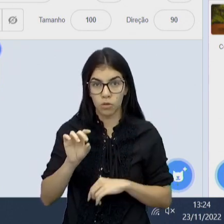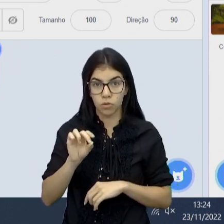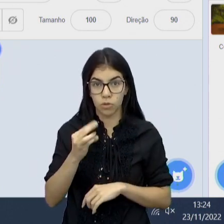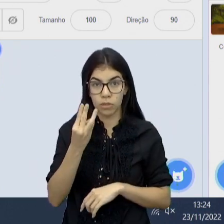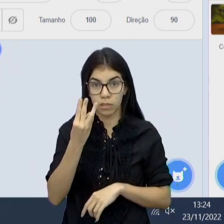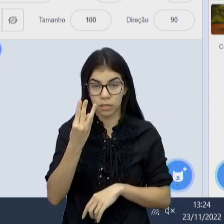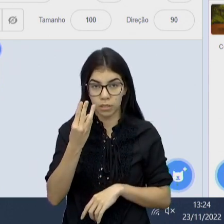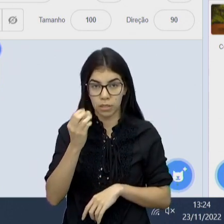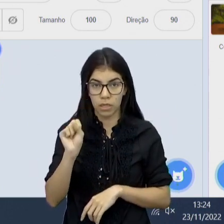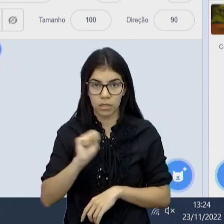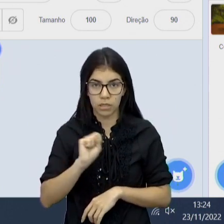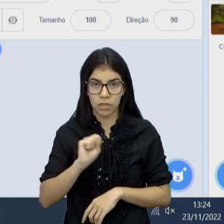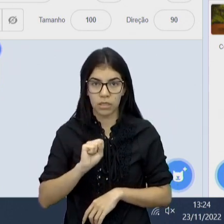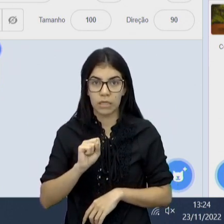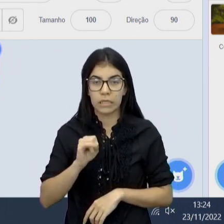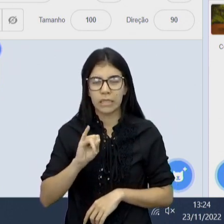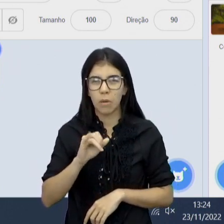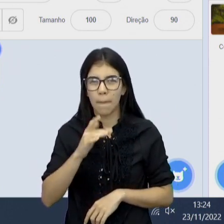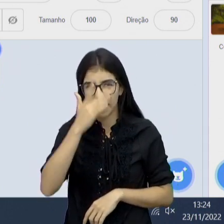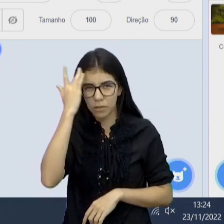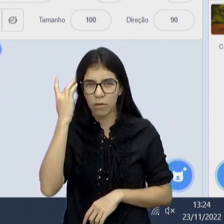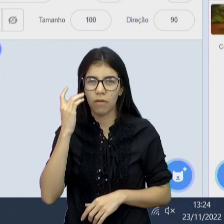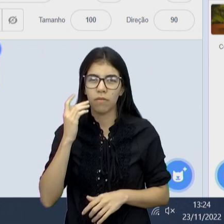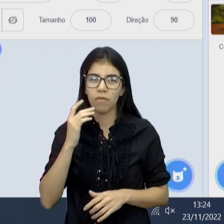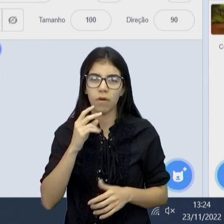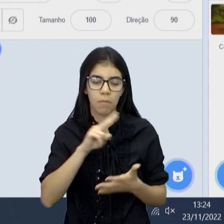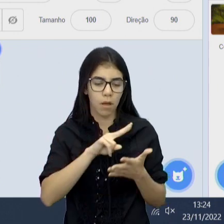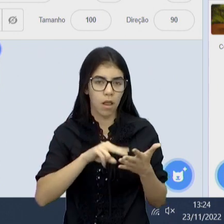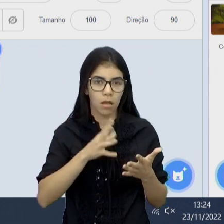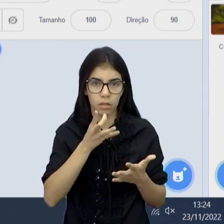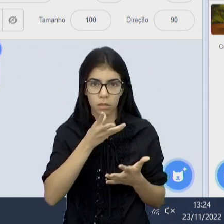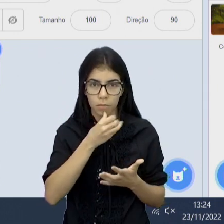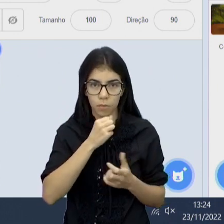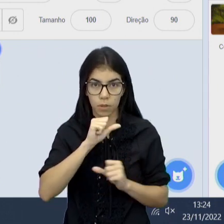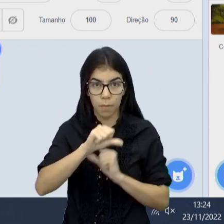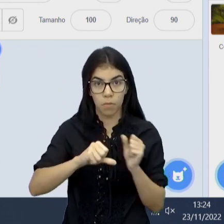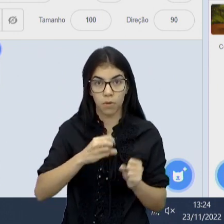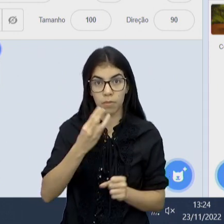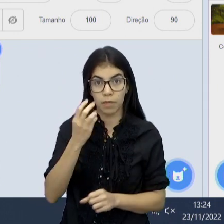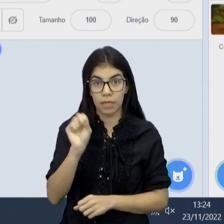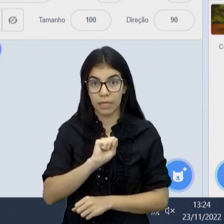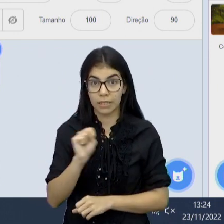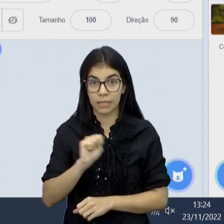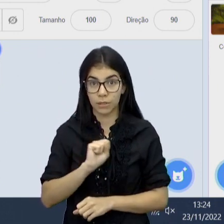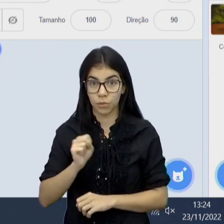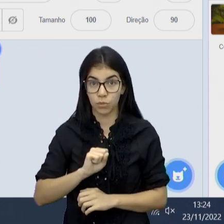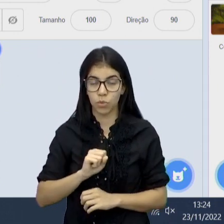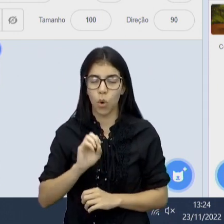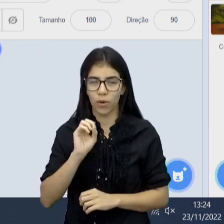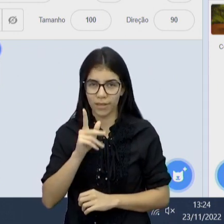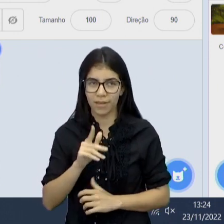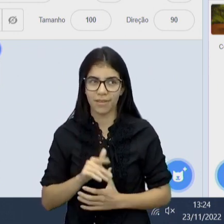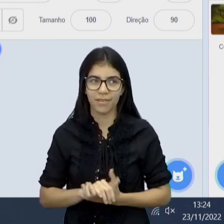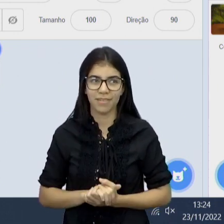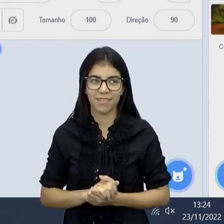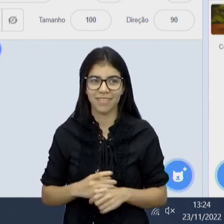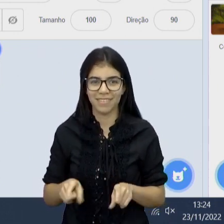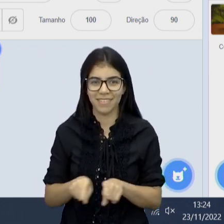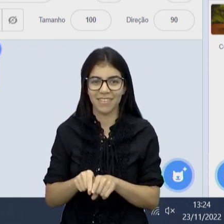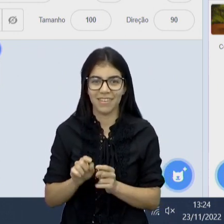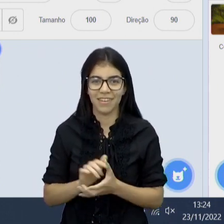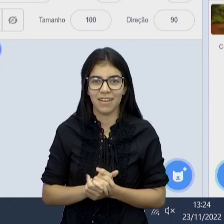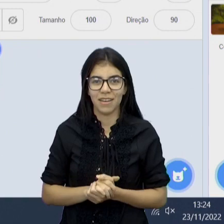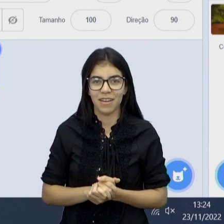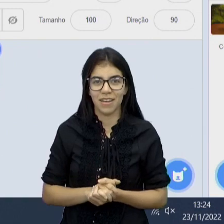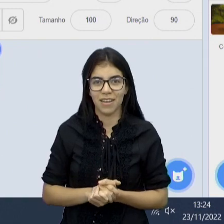aí. Porque senão a pessoa vai demorar para ler. Tá. Isso, muda para 3 segundos. A pessoa vai demorar para ler. Tá bom. Agora você vai ter que ir